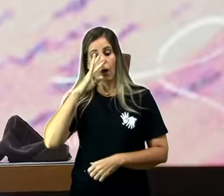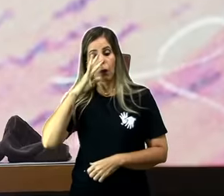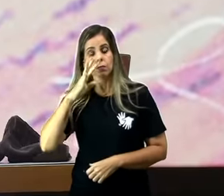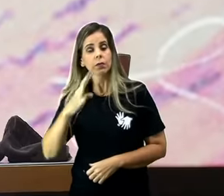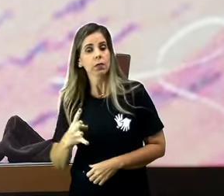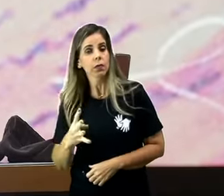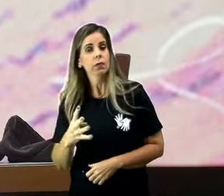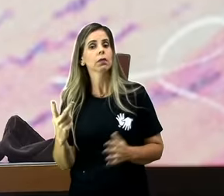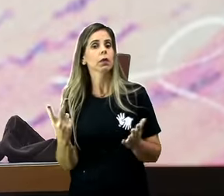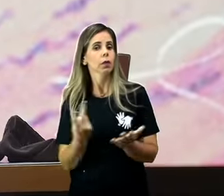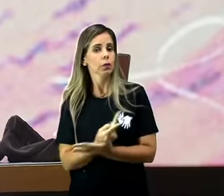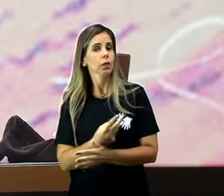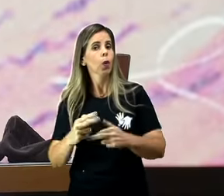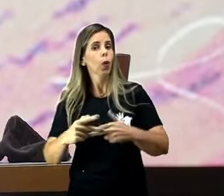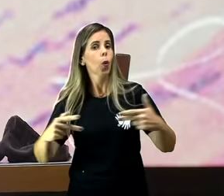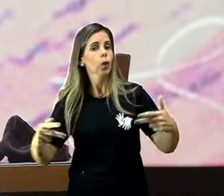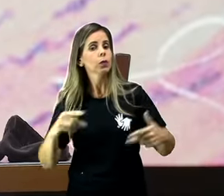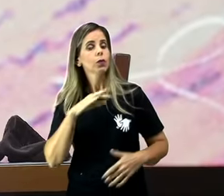como essas.